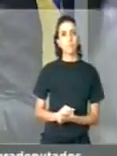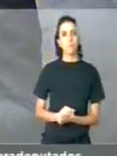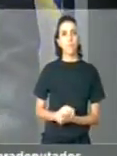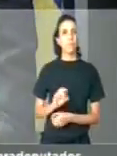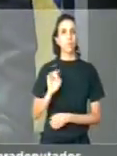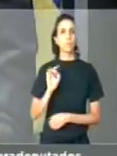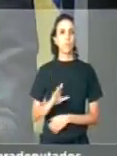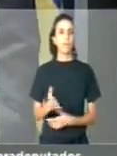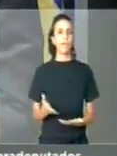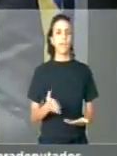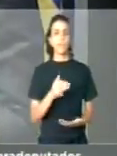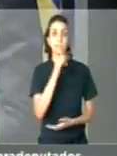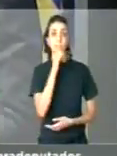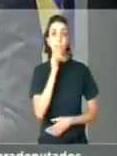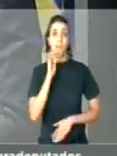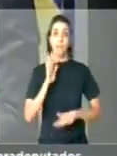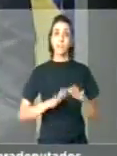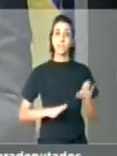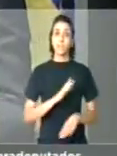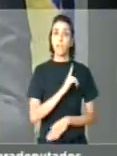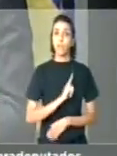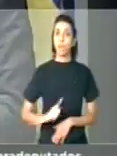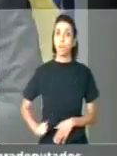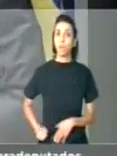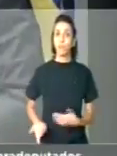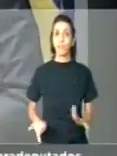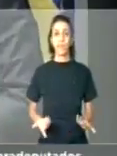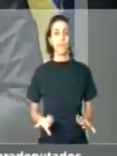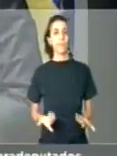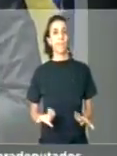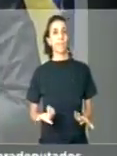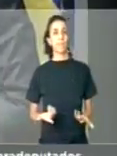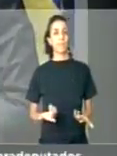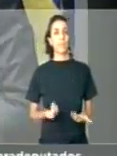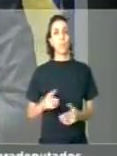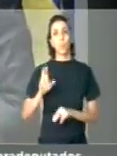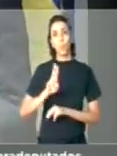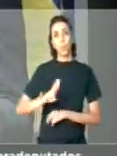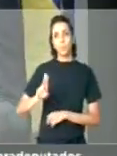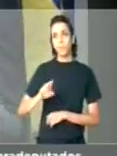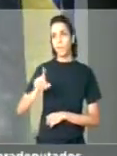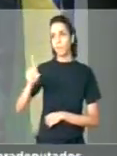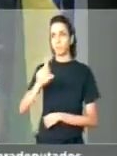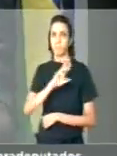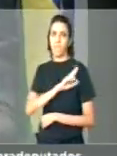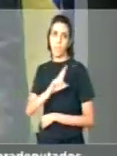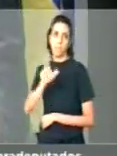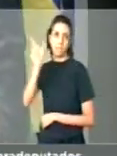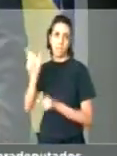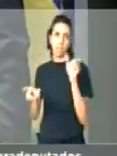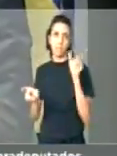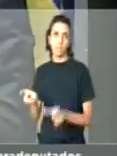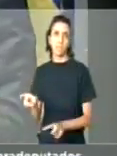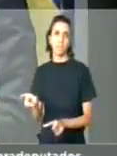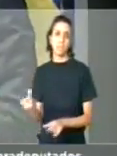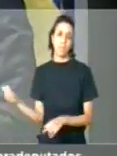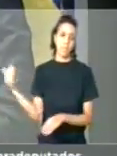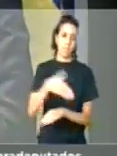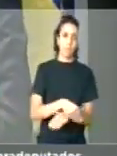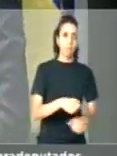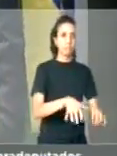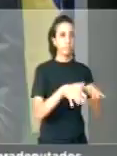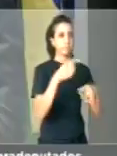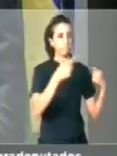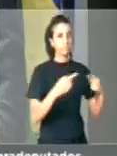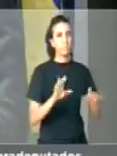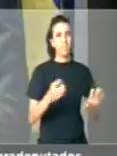o governo tende a trazer para esta casa por intermédio dos seus representantes, como nós temos visto na última audiência que nós